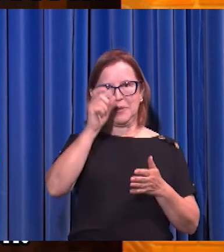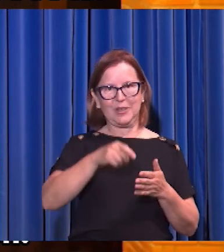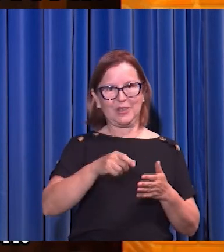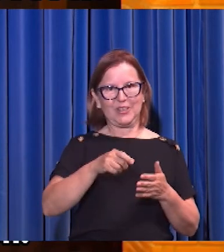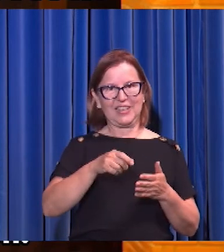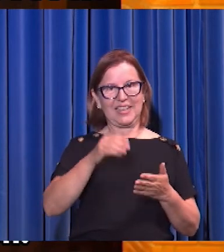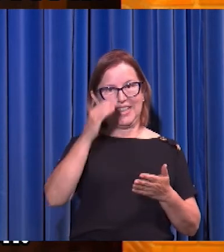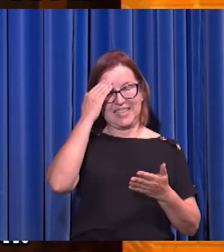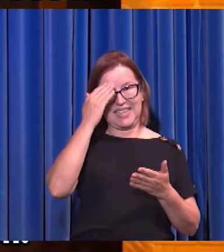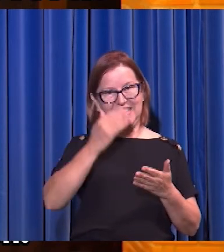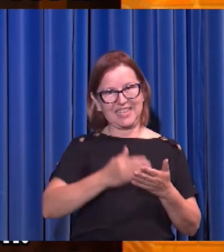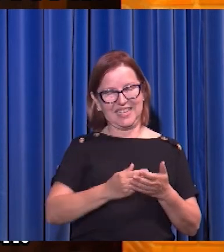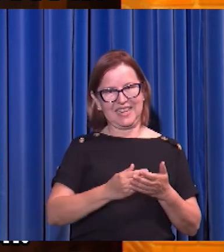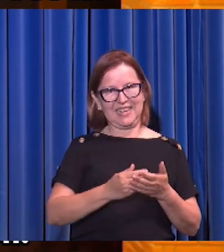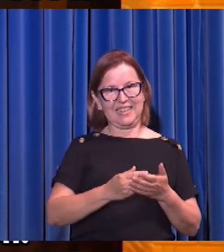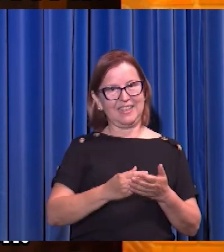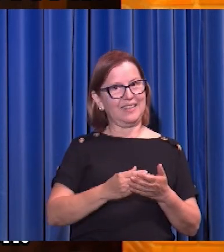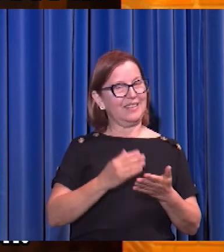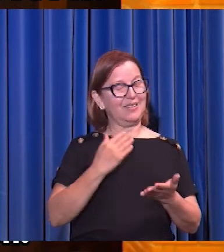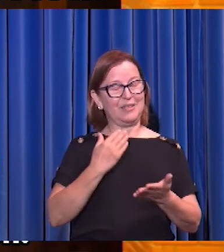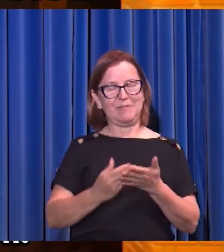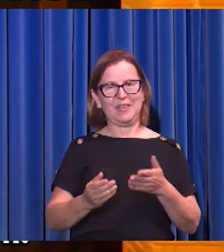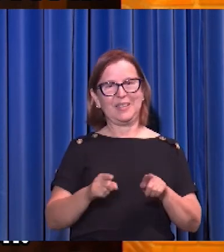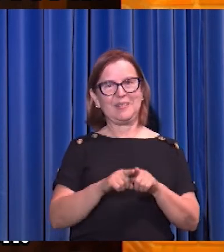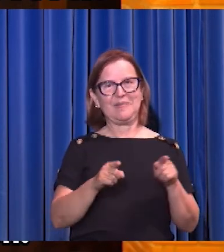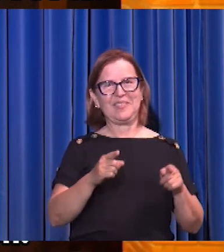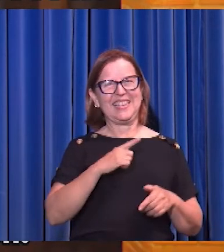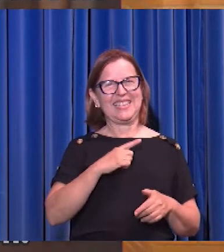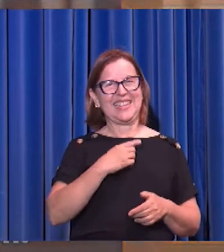não pereça, mas tenha a vida eterna.